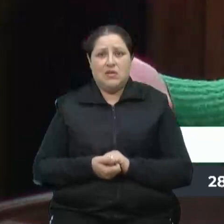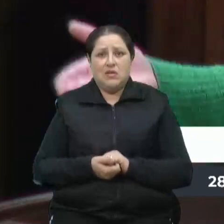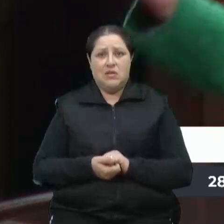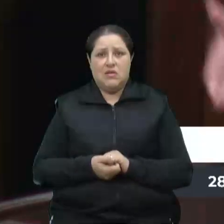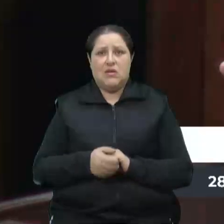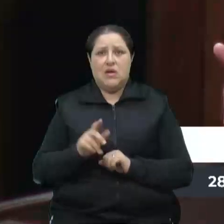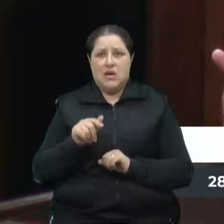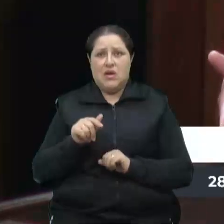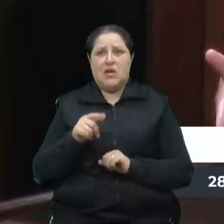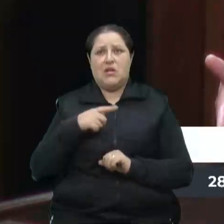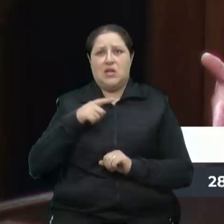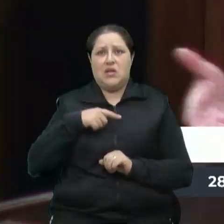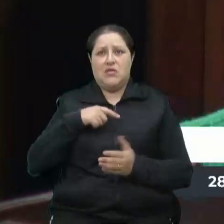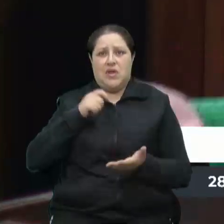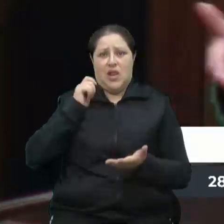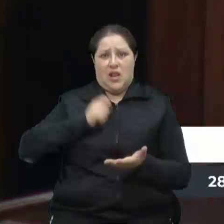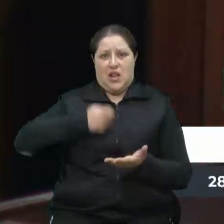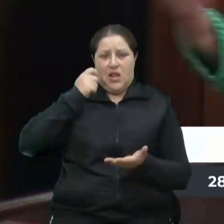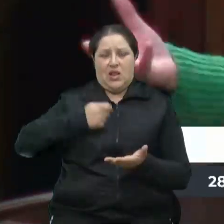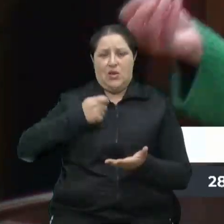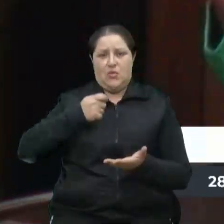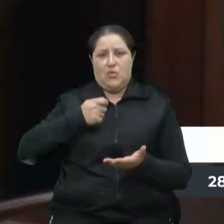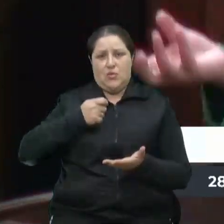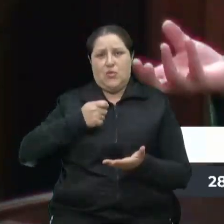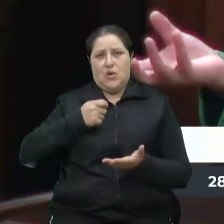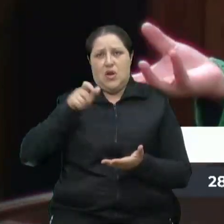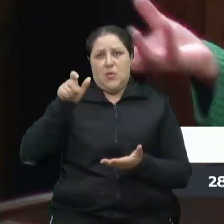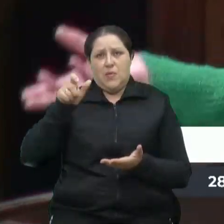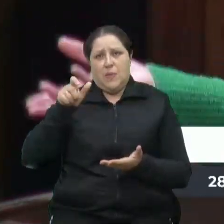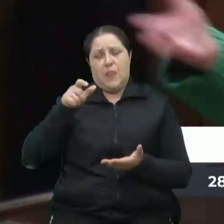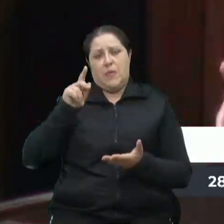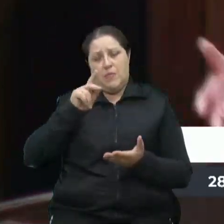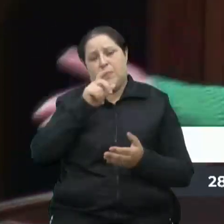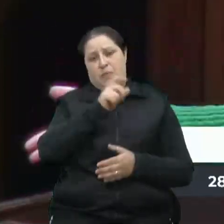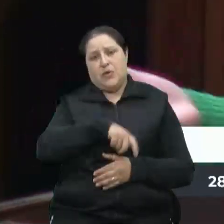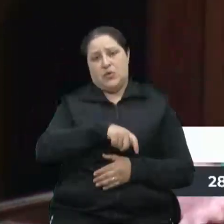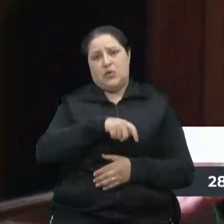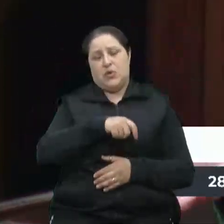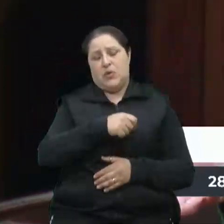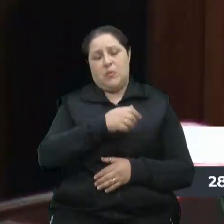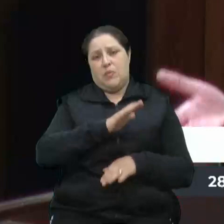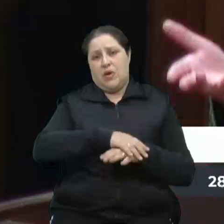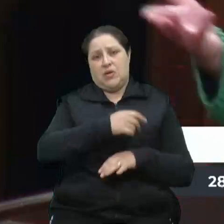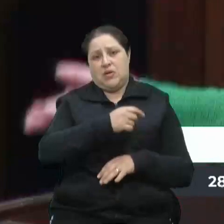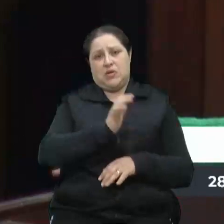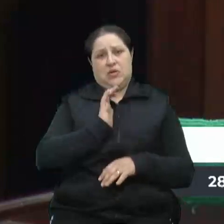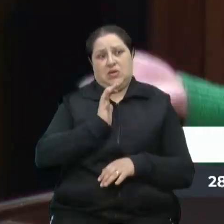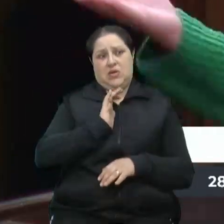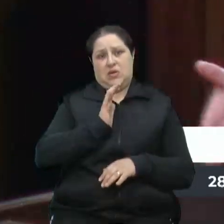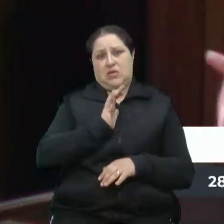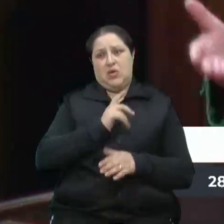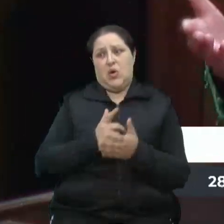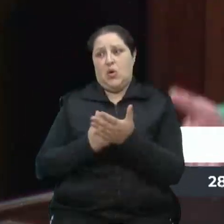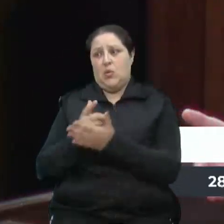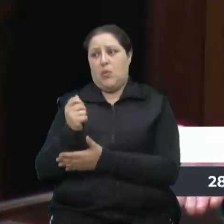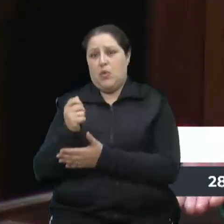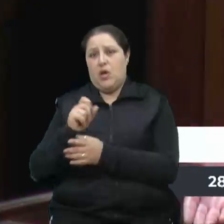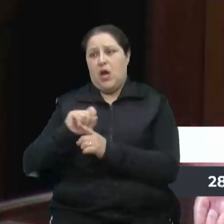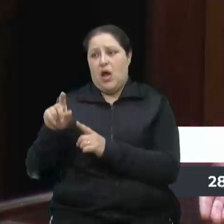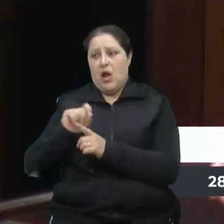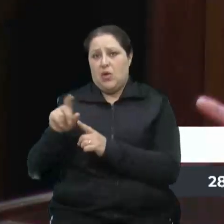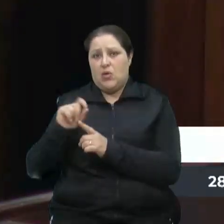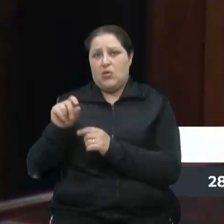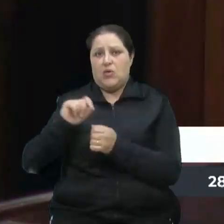foi leiloado, uma pessoa de um valor aquisitivo maior comprou e ele alugou botando